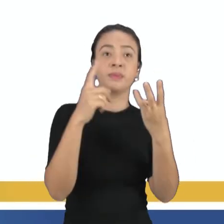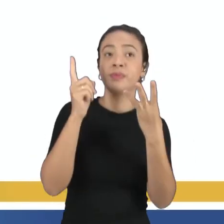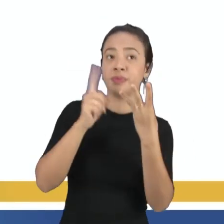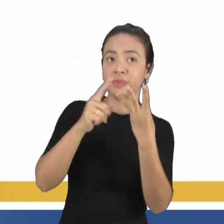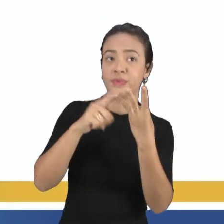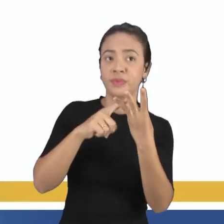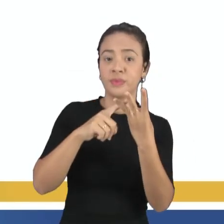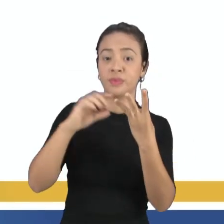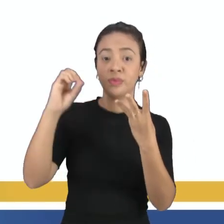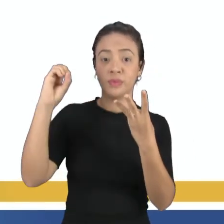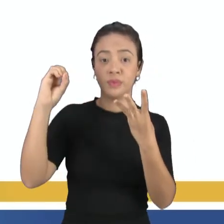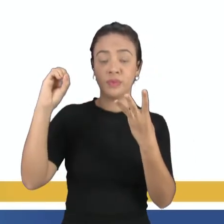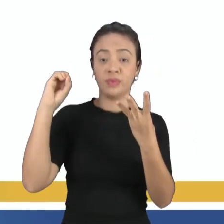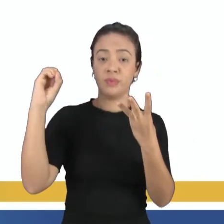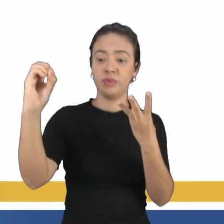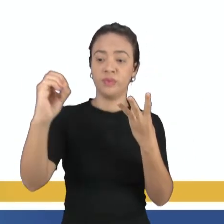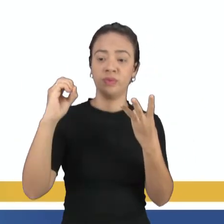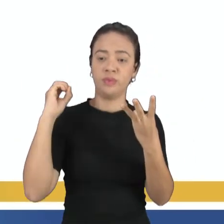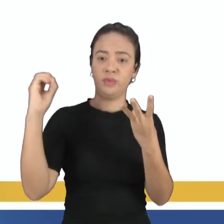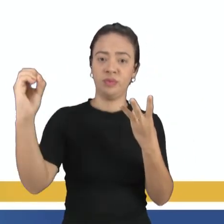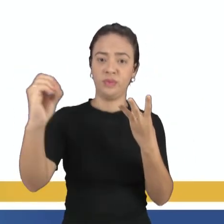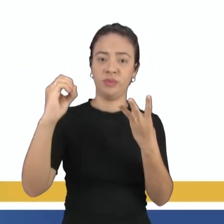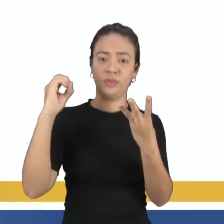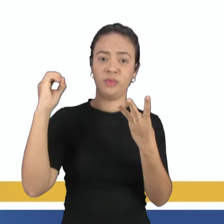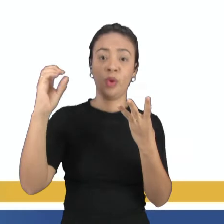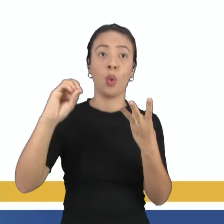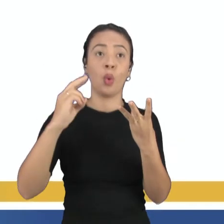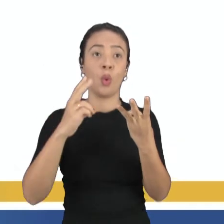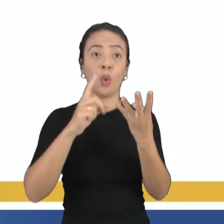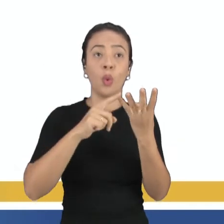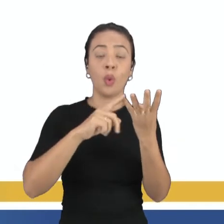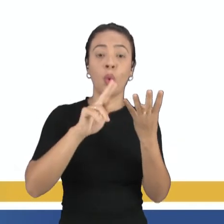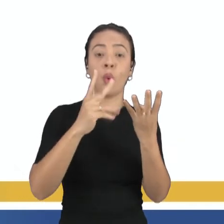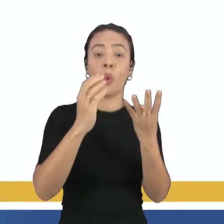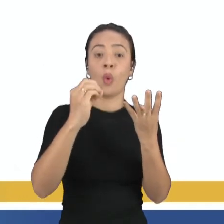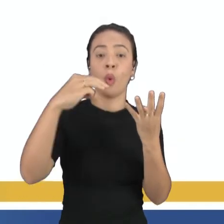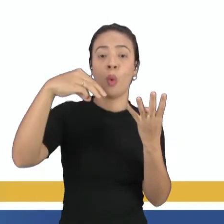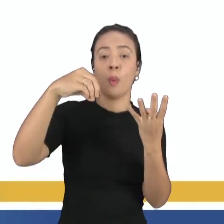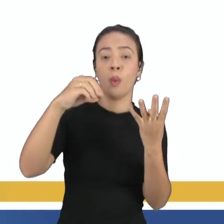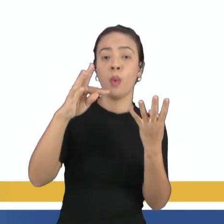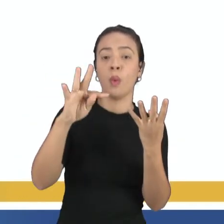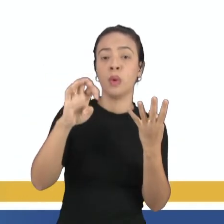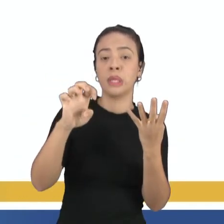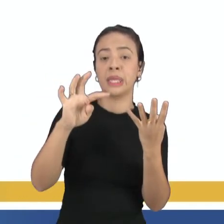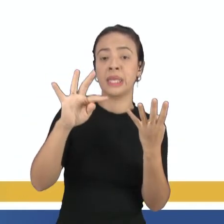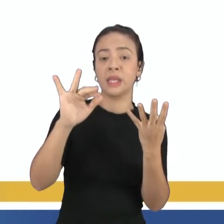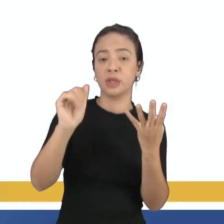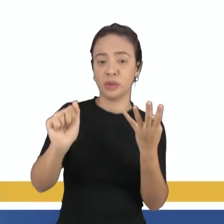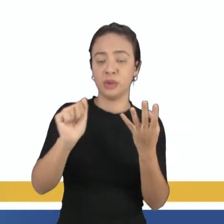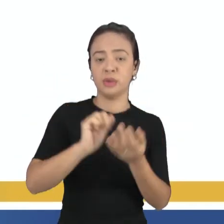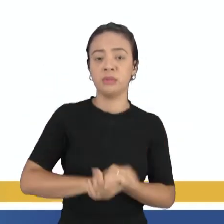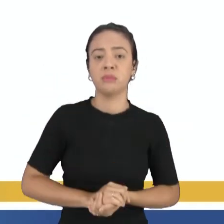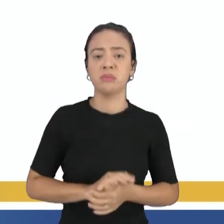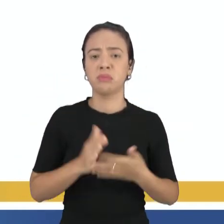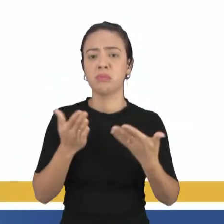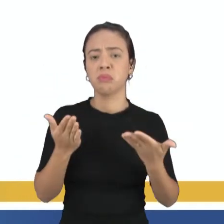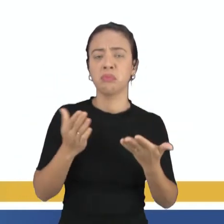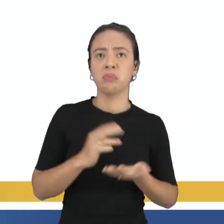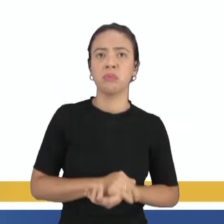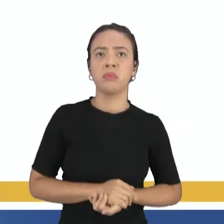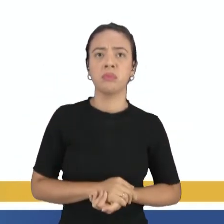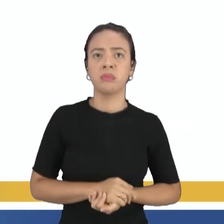reflexão, ela é uma translação ou ela é uma homotetia?